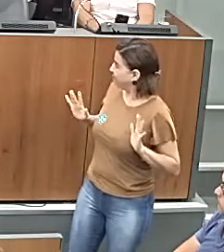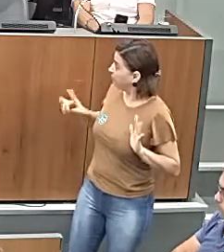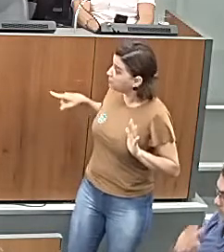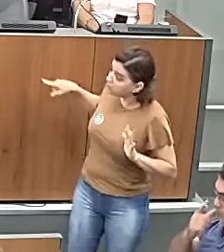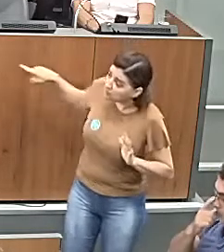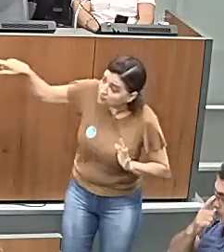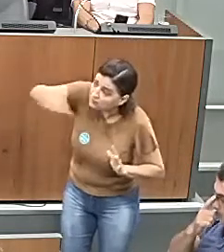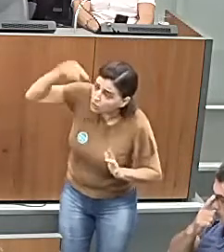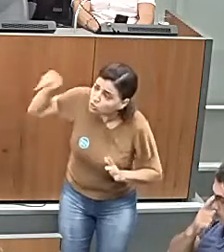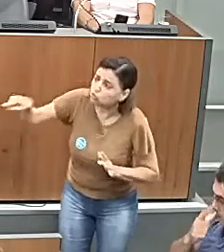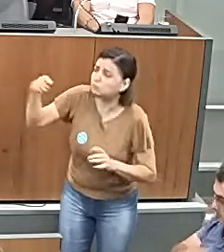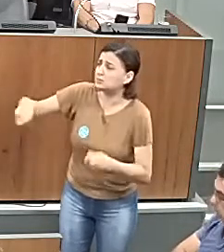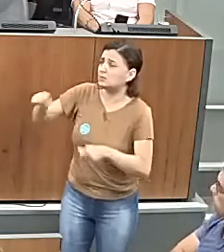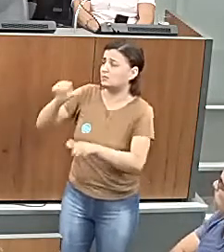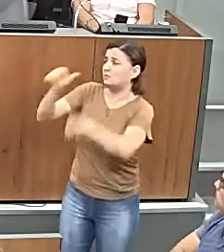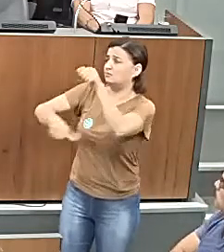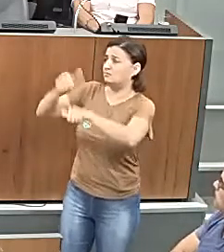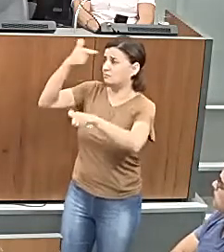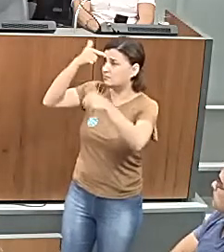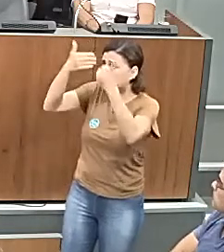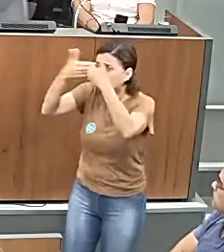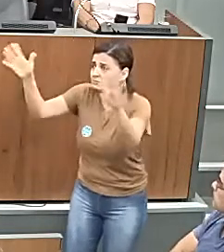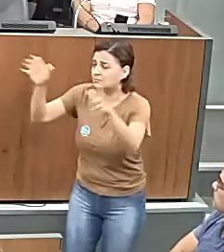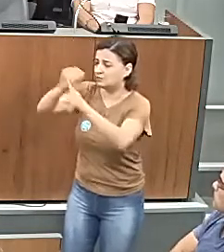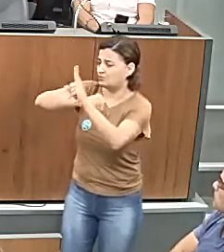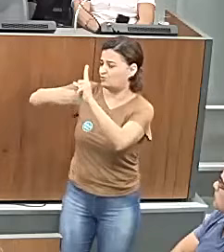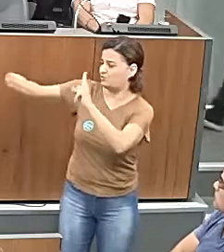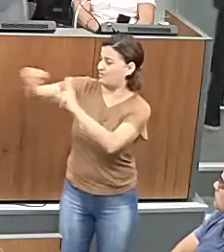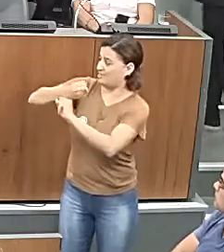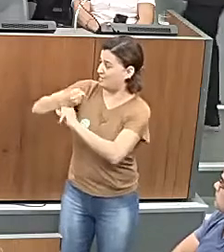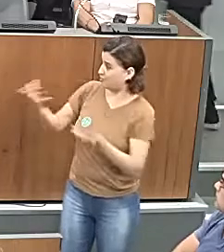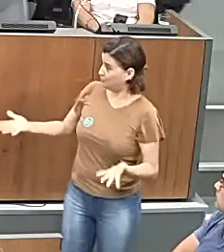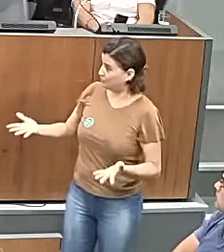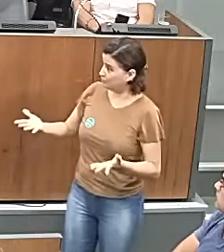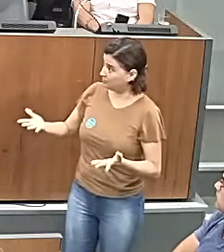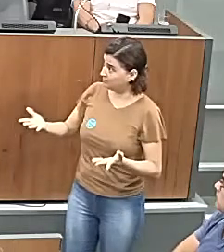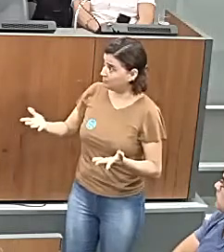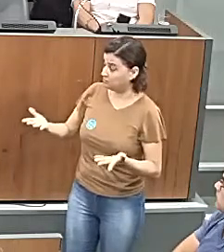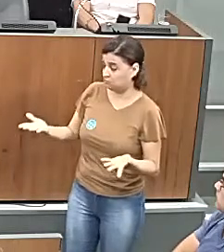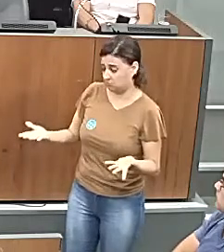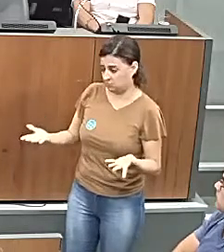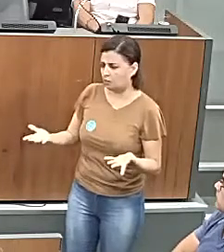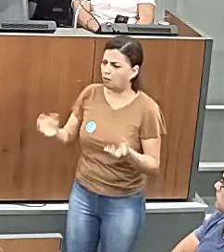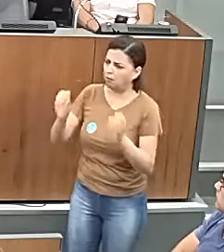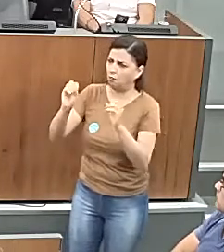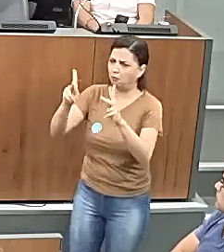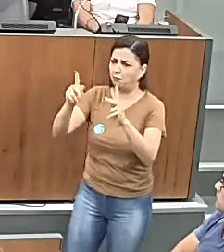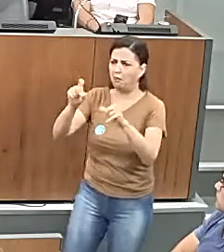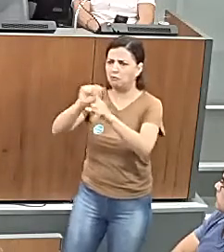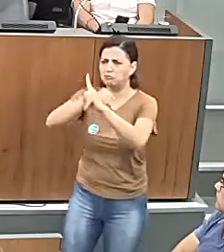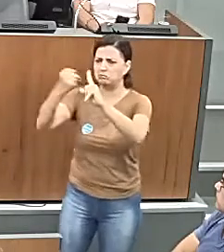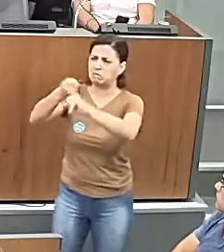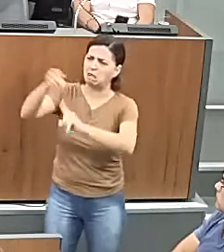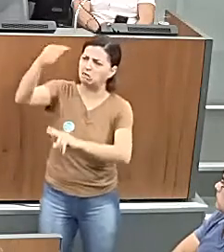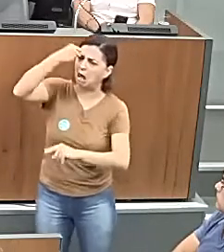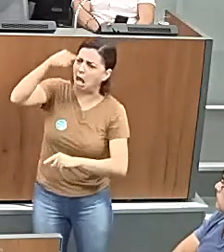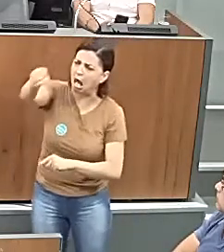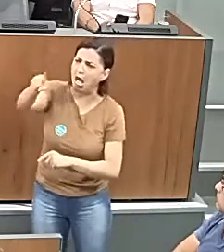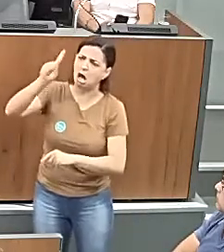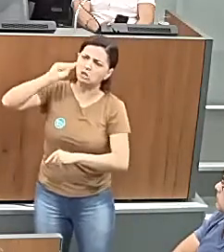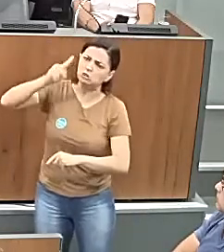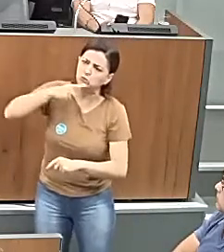Eu quero buscar o meu direito linguístico. Nós precisamos mudar essa concepção, é isso que nós queremos buscar com a